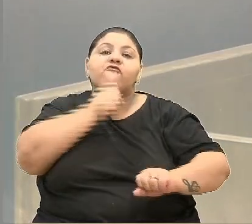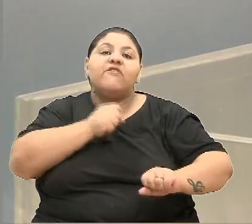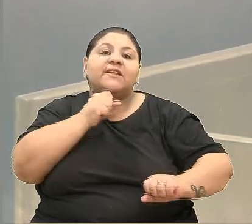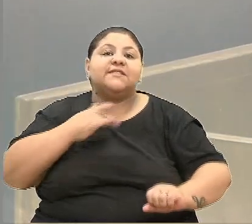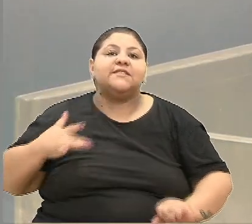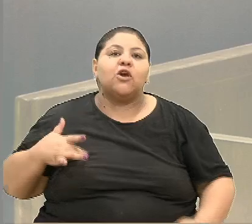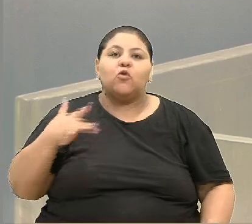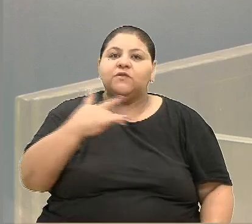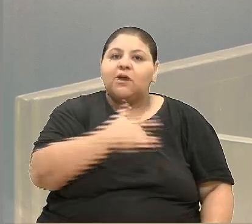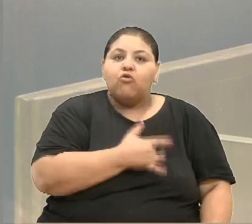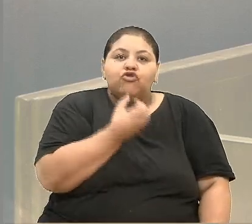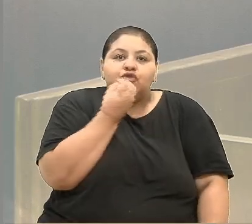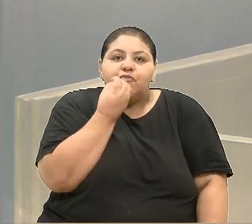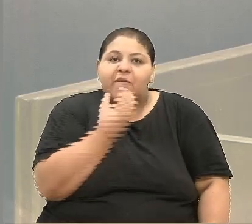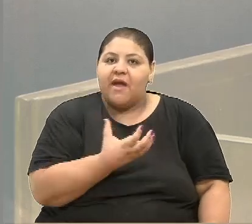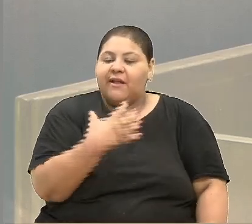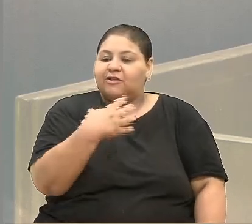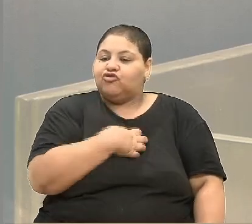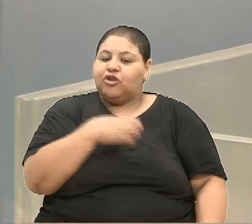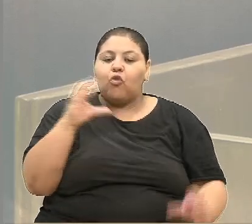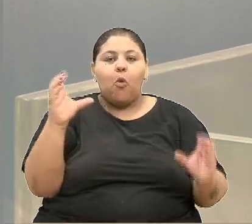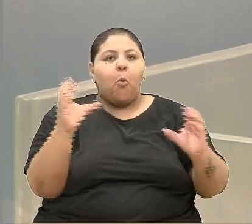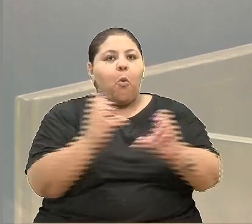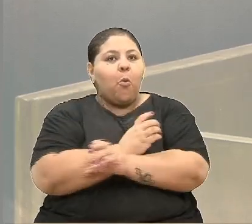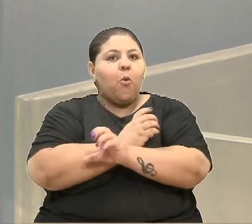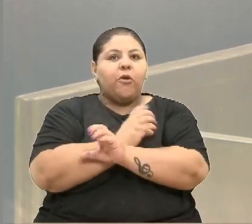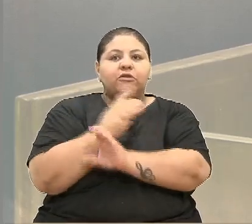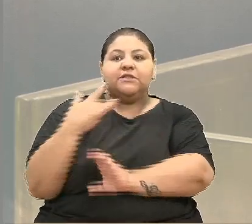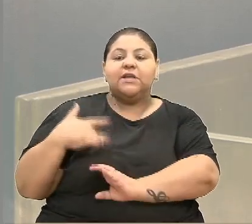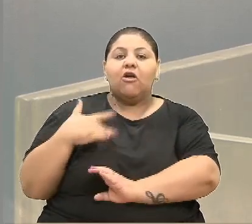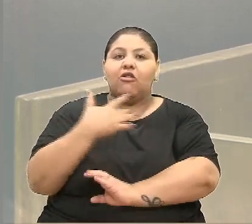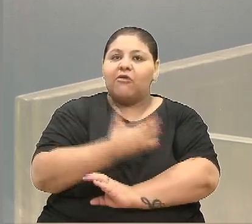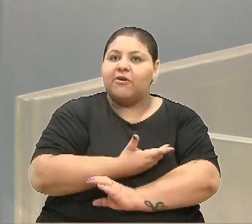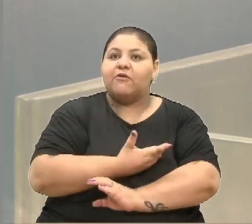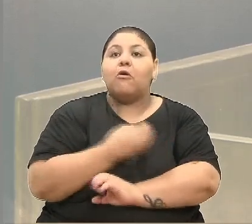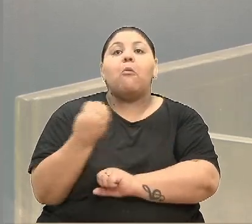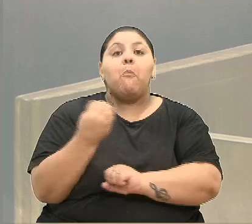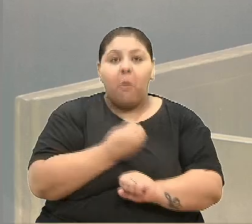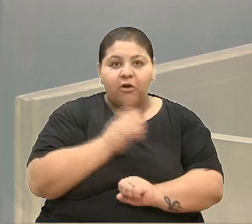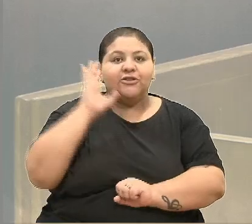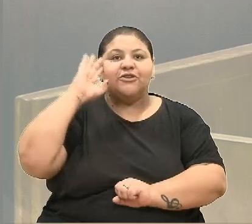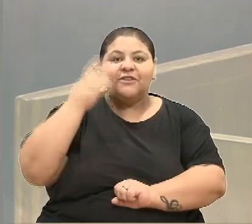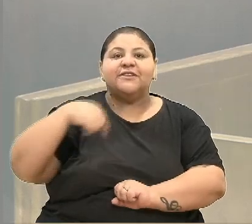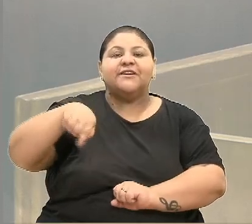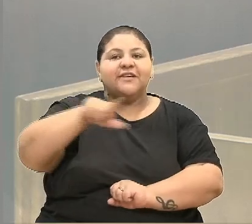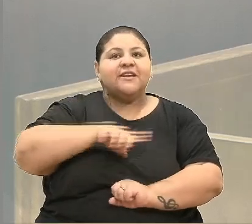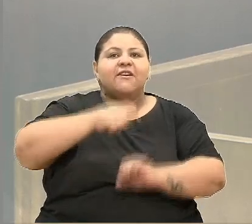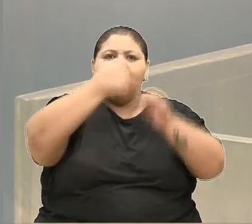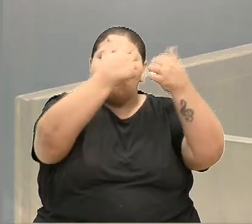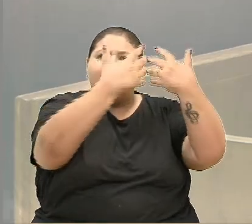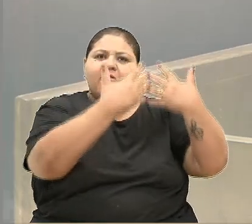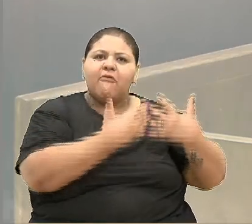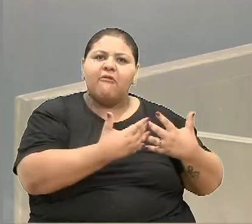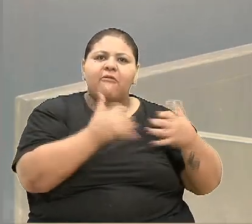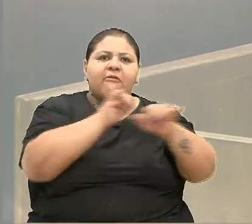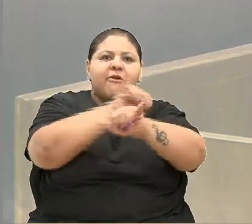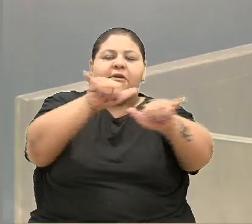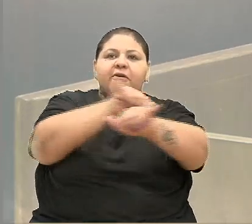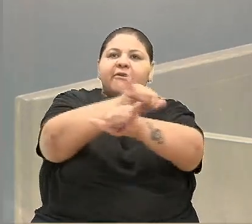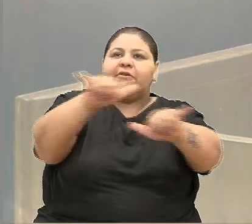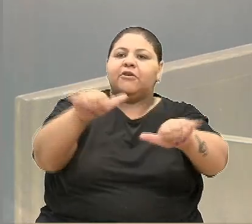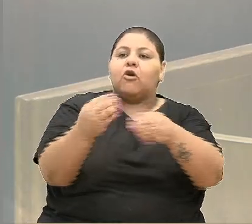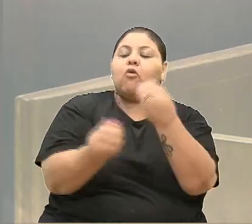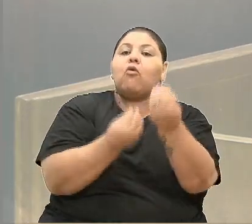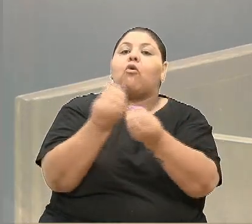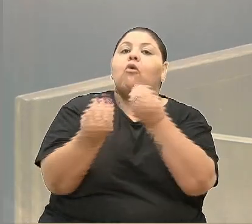anos bem, de forma plena, de forma saudável. Isso é possível, então ela vai trazer informações de